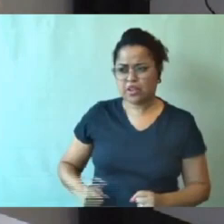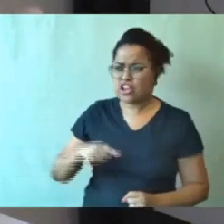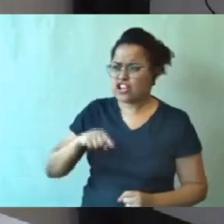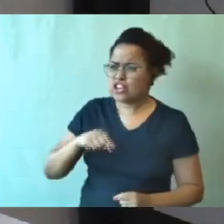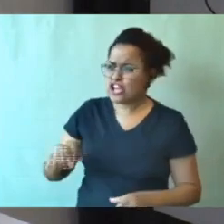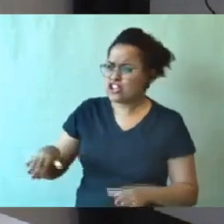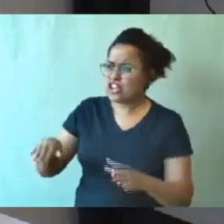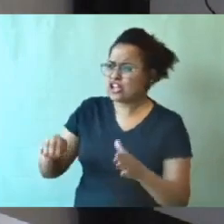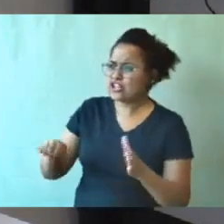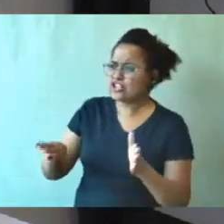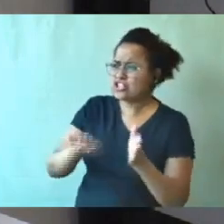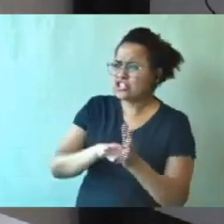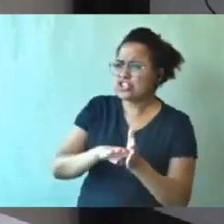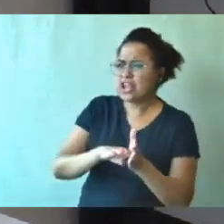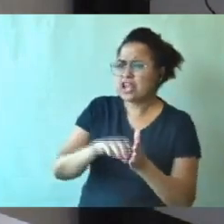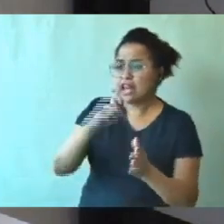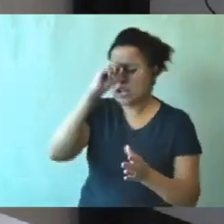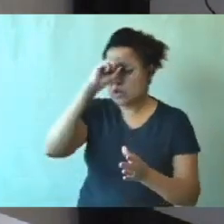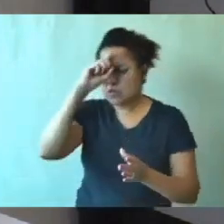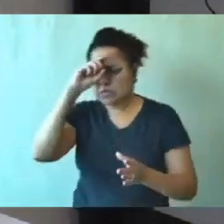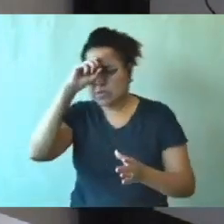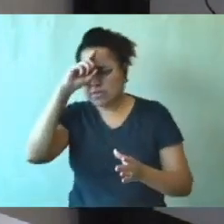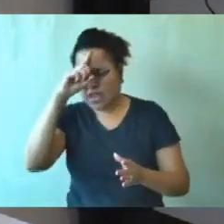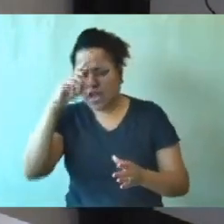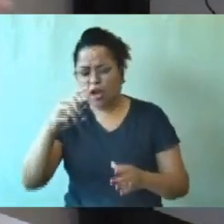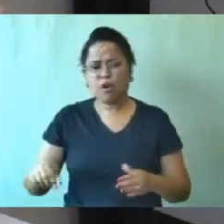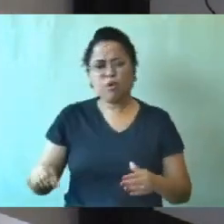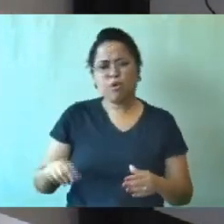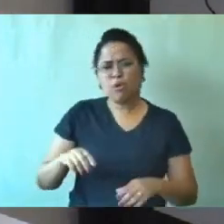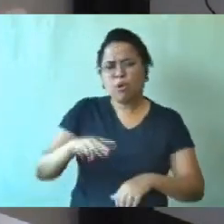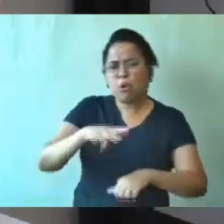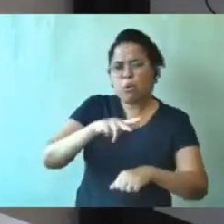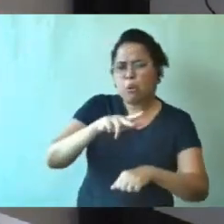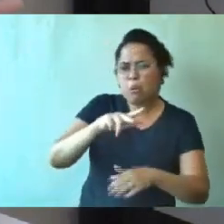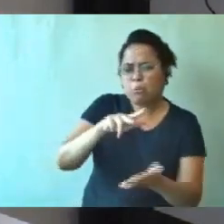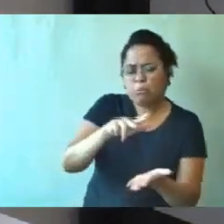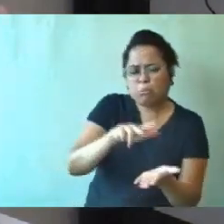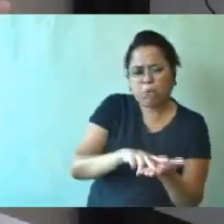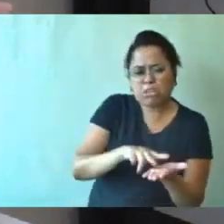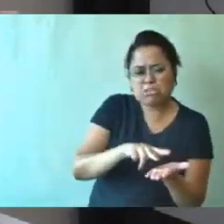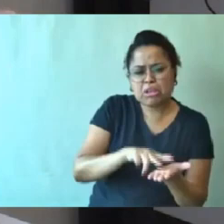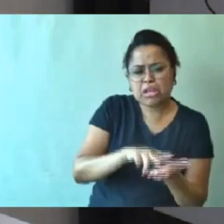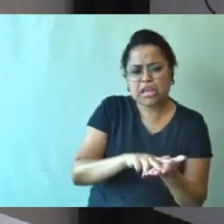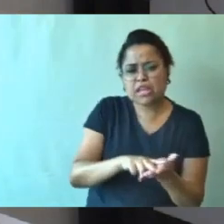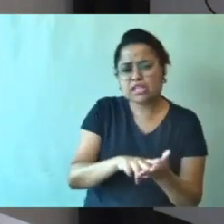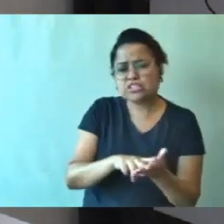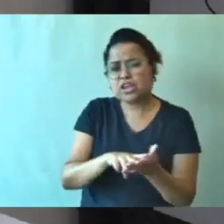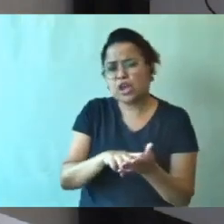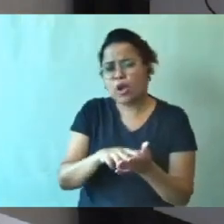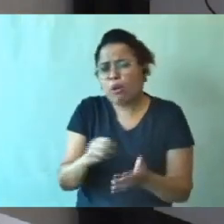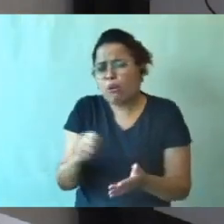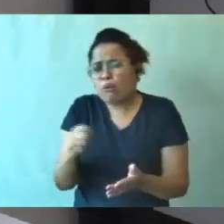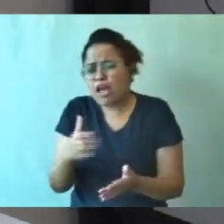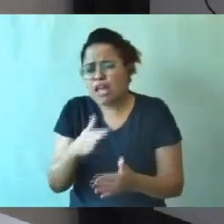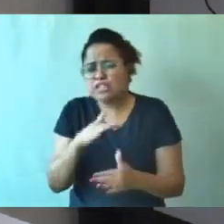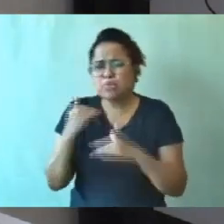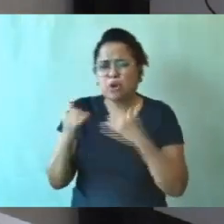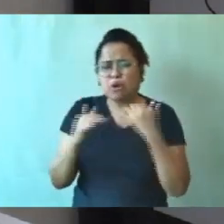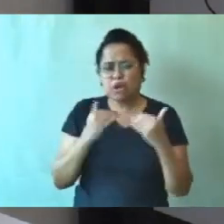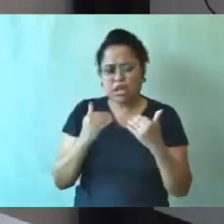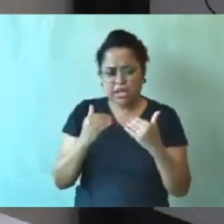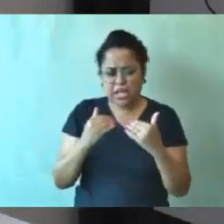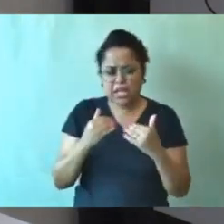falar que ele tem que fazer um monte de exames primeiro para começar ali, às vezes um procedimento tinha que ser para ontem, né? Num bloco cirúrgico